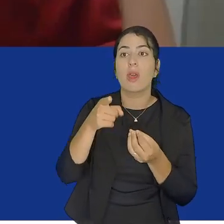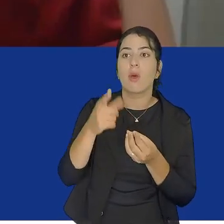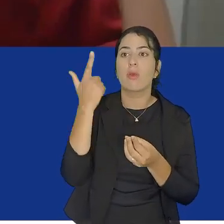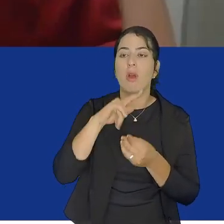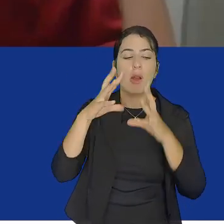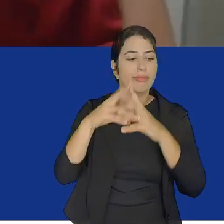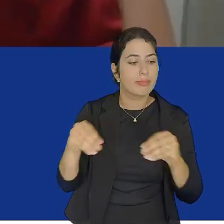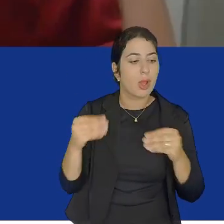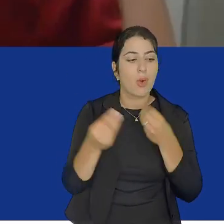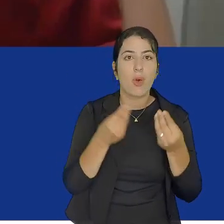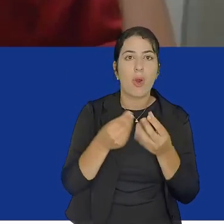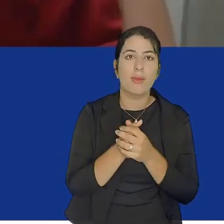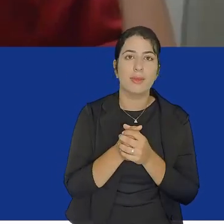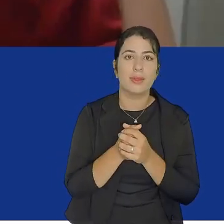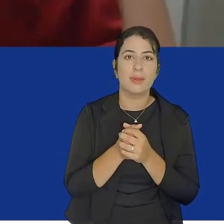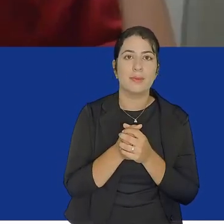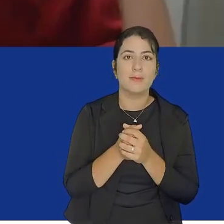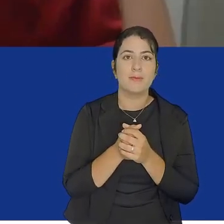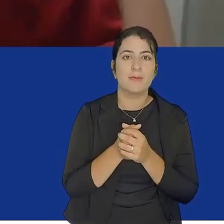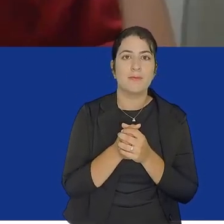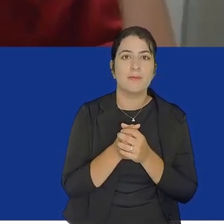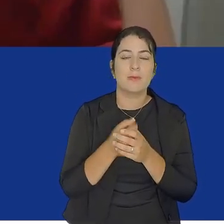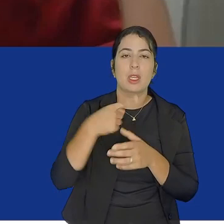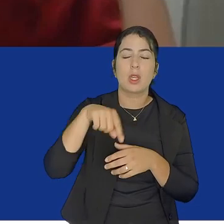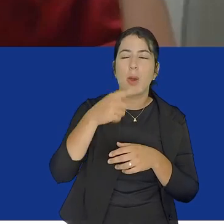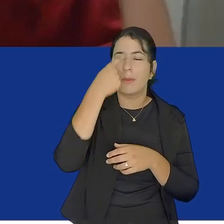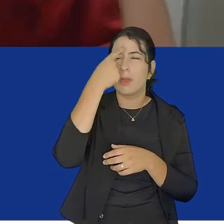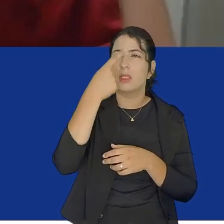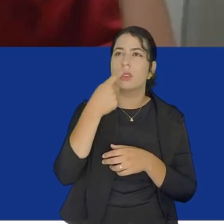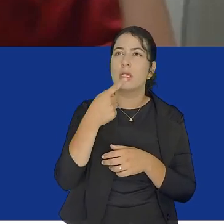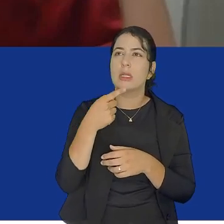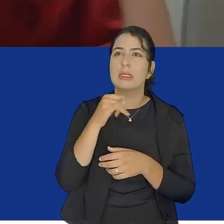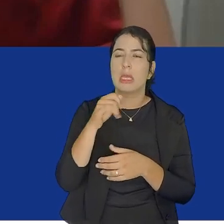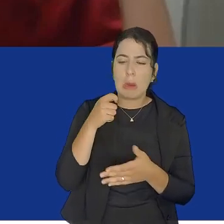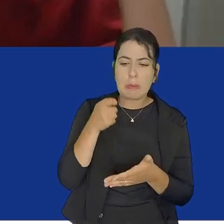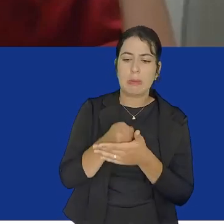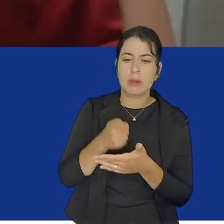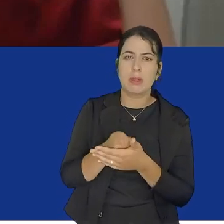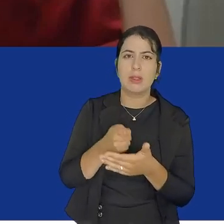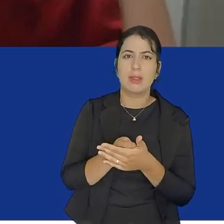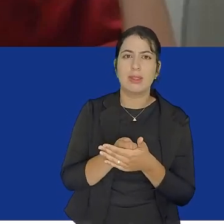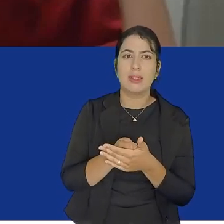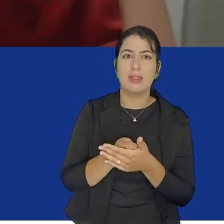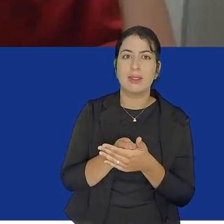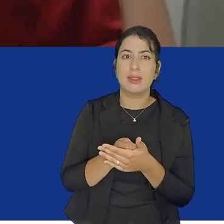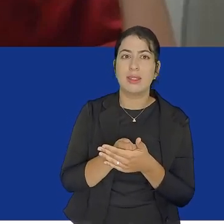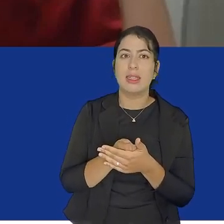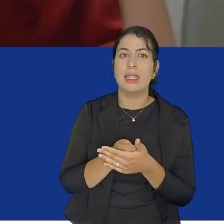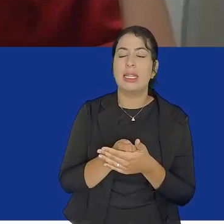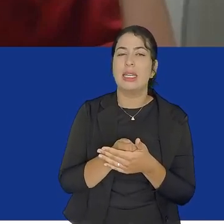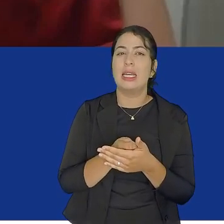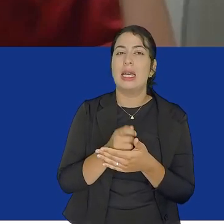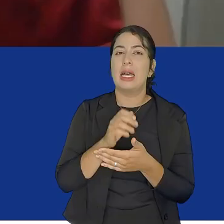Né? E aí você vê, gente, será que a gente não está cobrando demais quando a gente não está oferecendo as ferramentas? Como que a gente